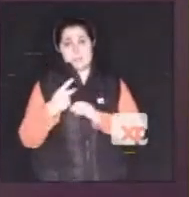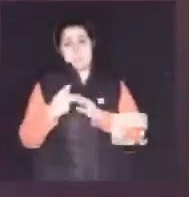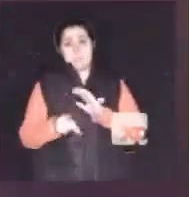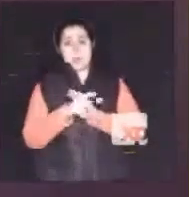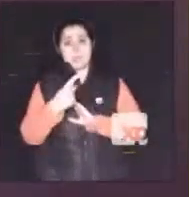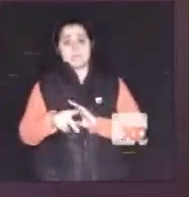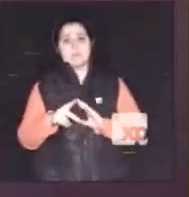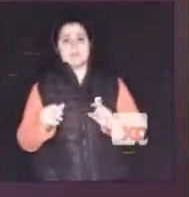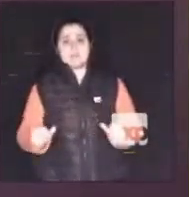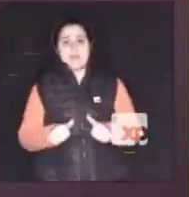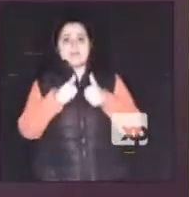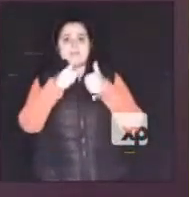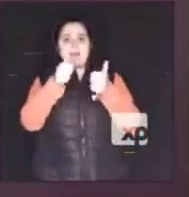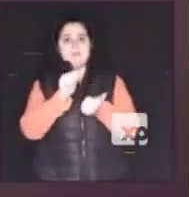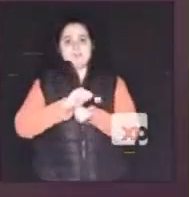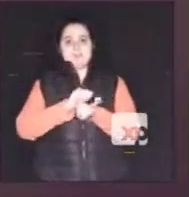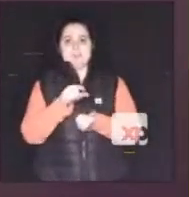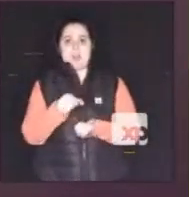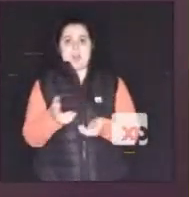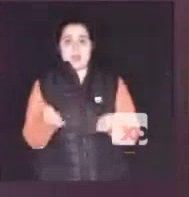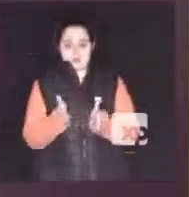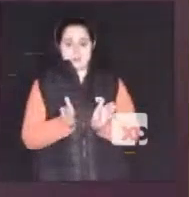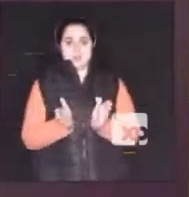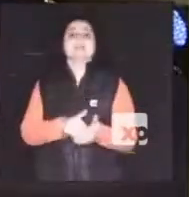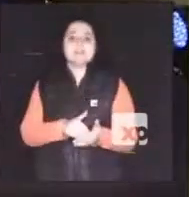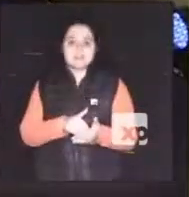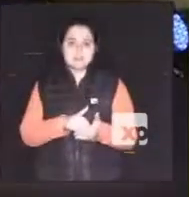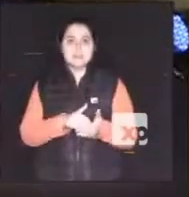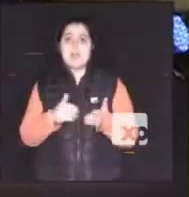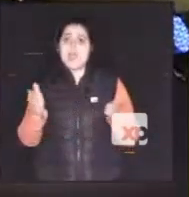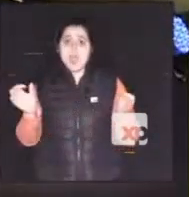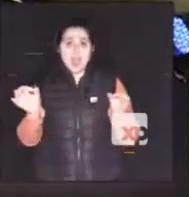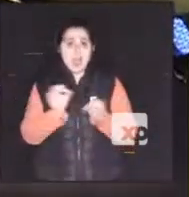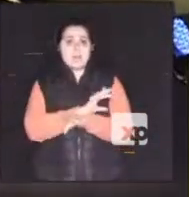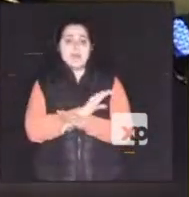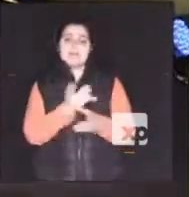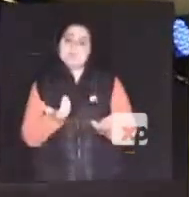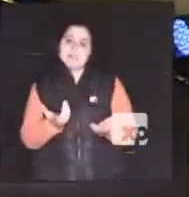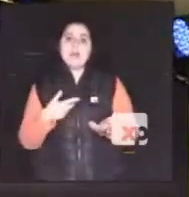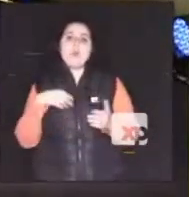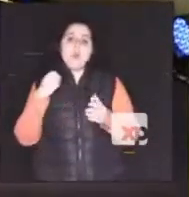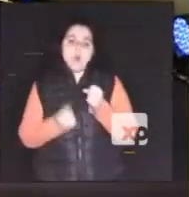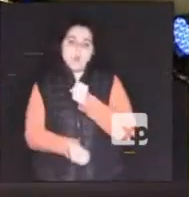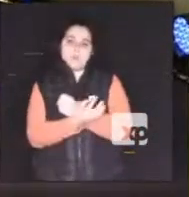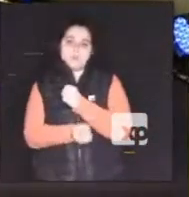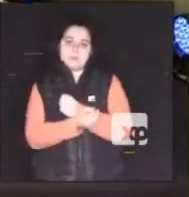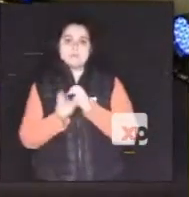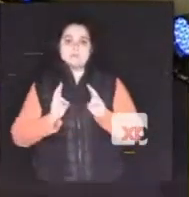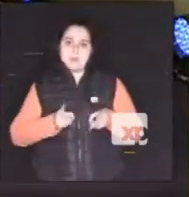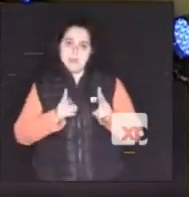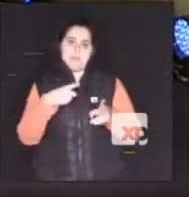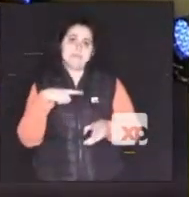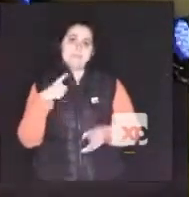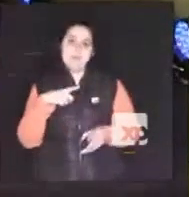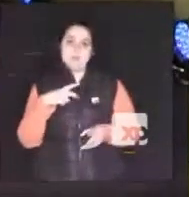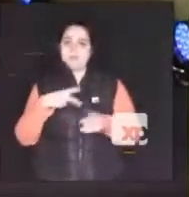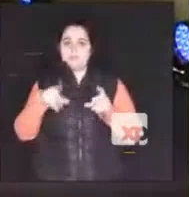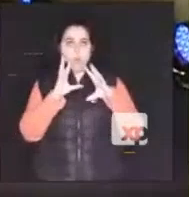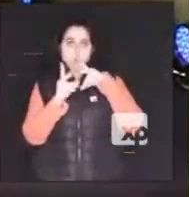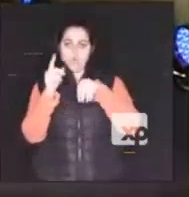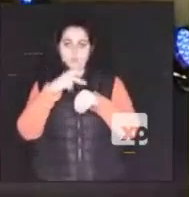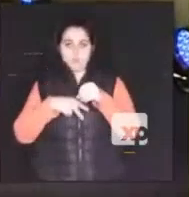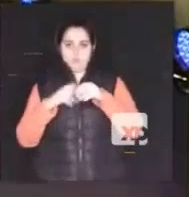de qualidade e especialmente nessas duas artes corrupção sempre existiu existe em toda parte do mundo mas muitos países